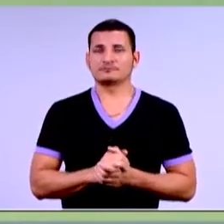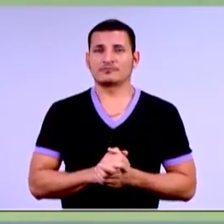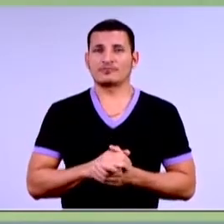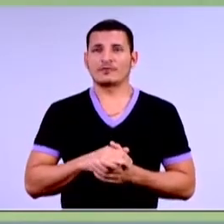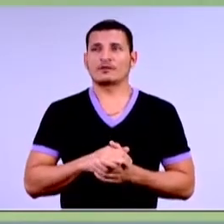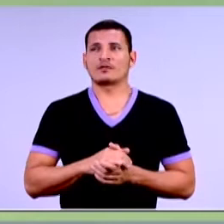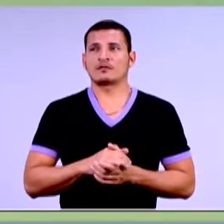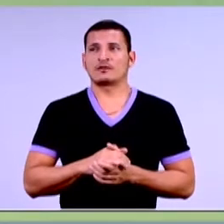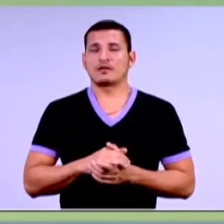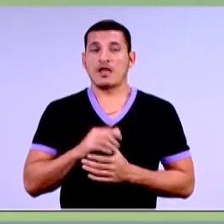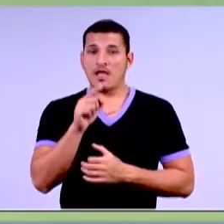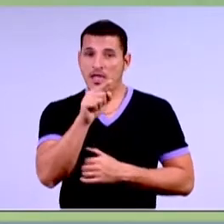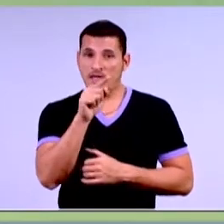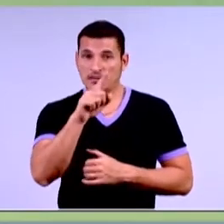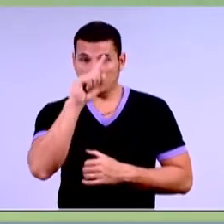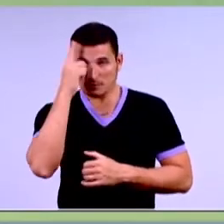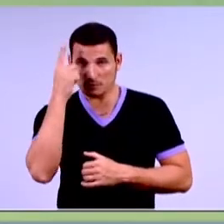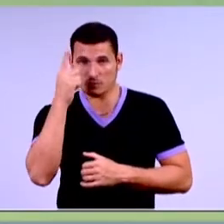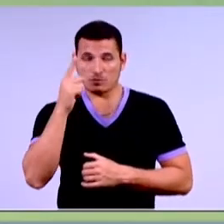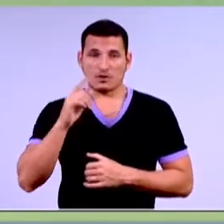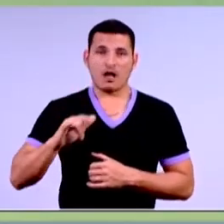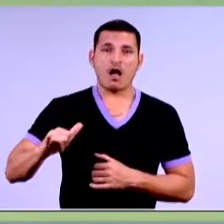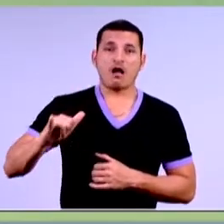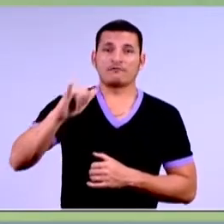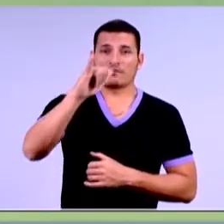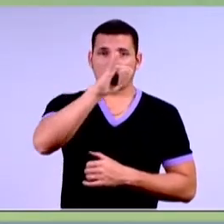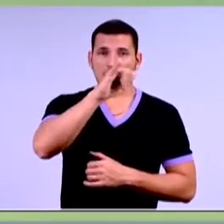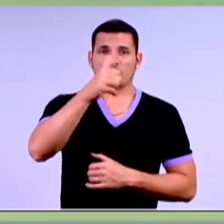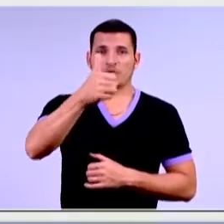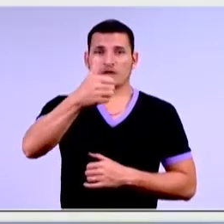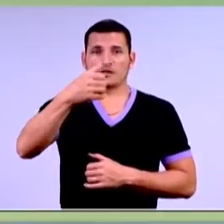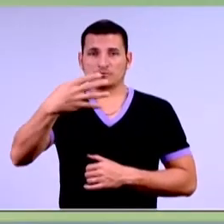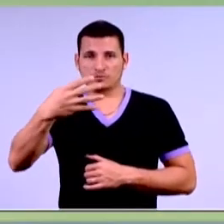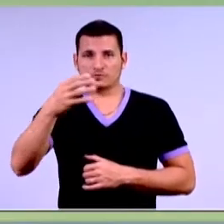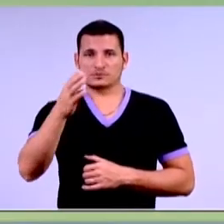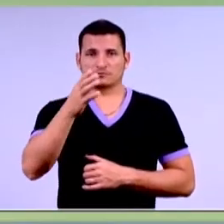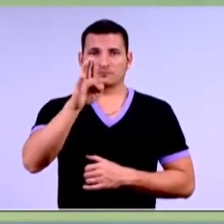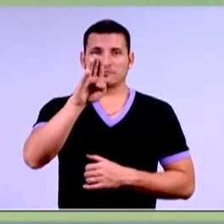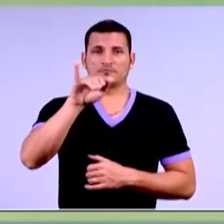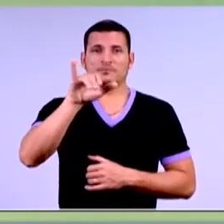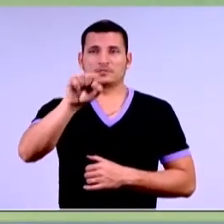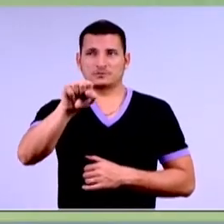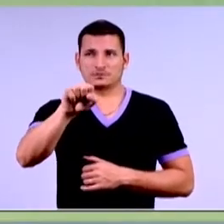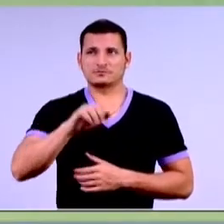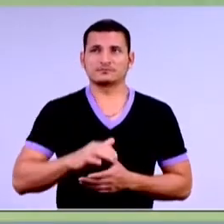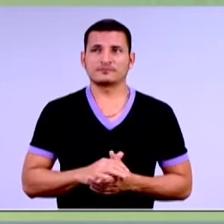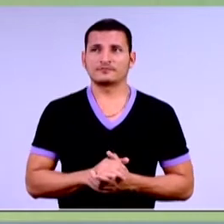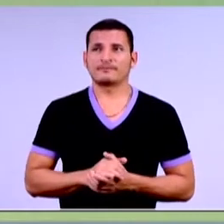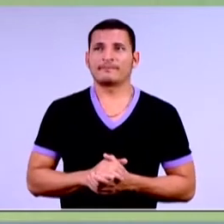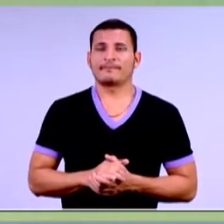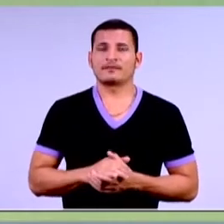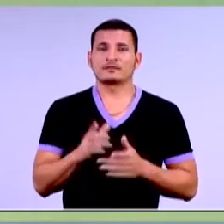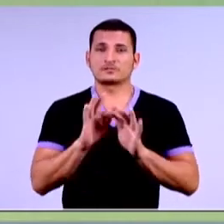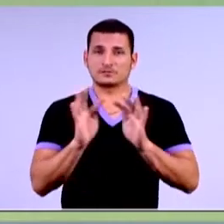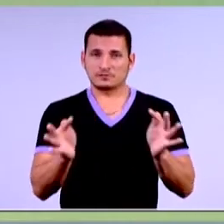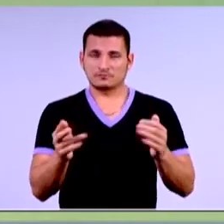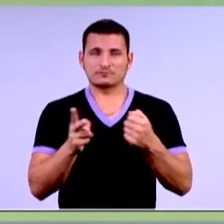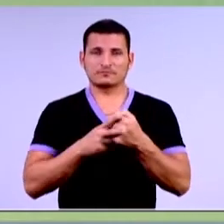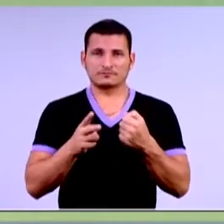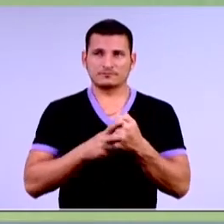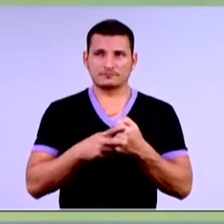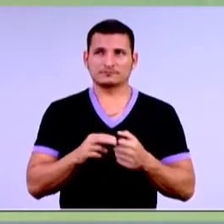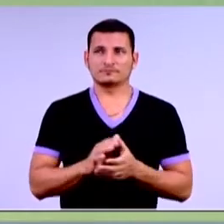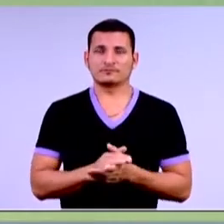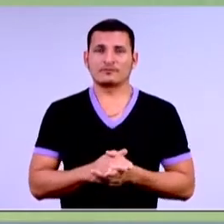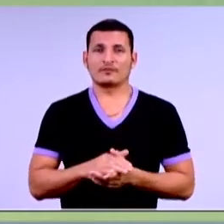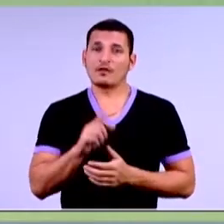criou o avião 14 bis o que então simples e se esses verbos né aqui